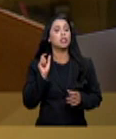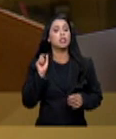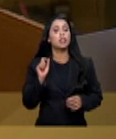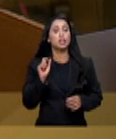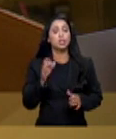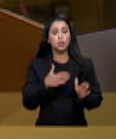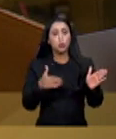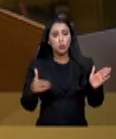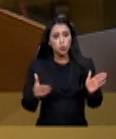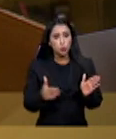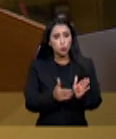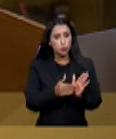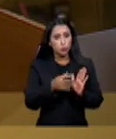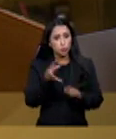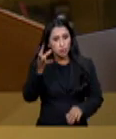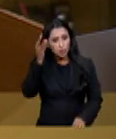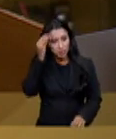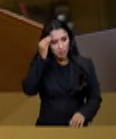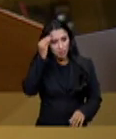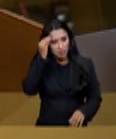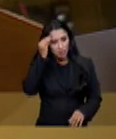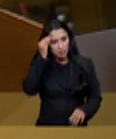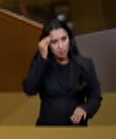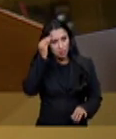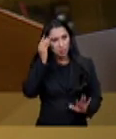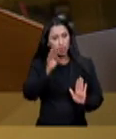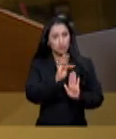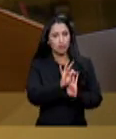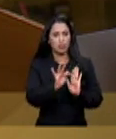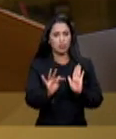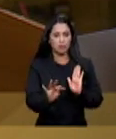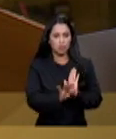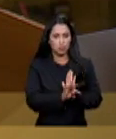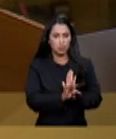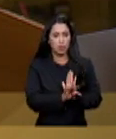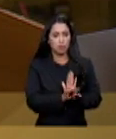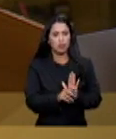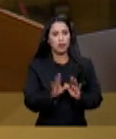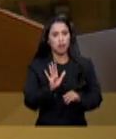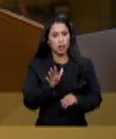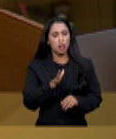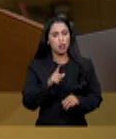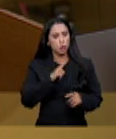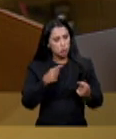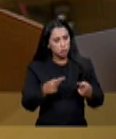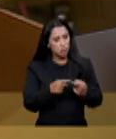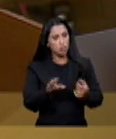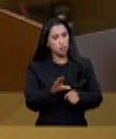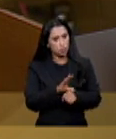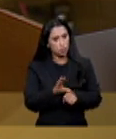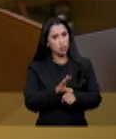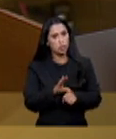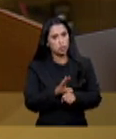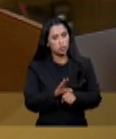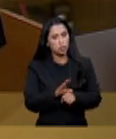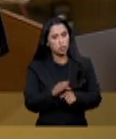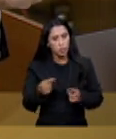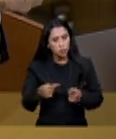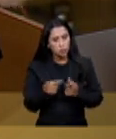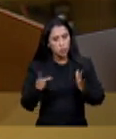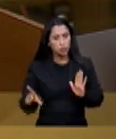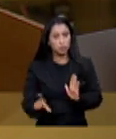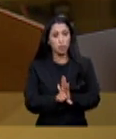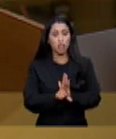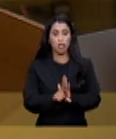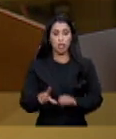que toda interpretação, havendo alternativas, deve prestigiar os valores da Constituição, como o devido processo legal,